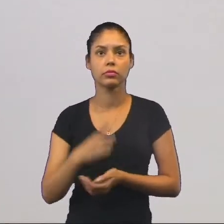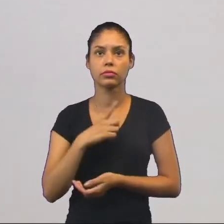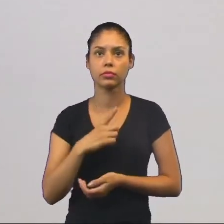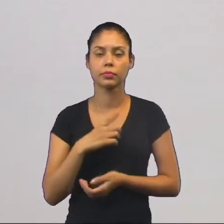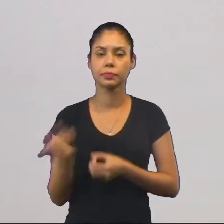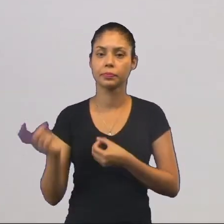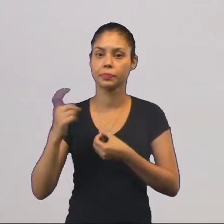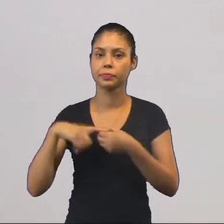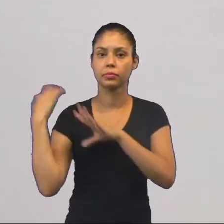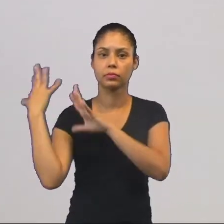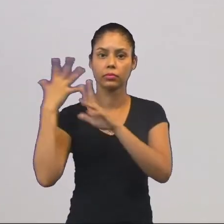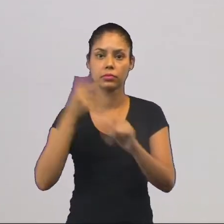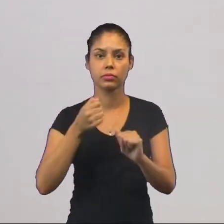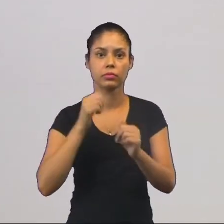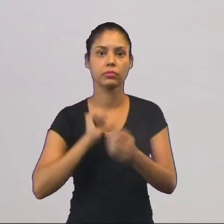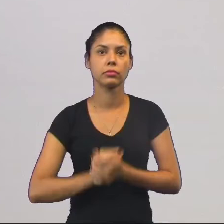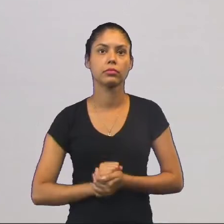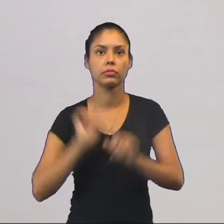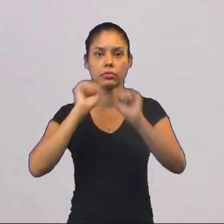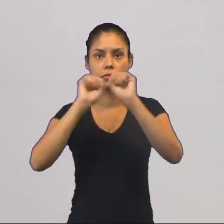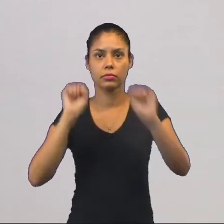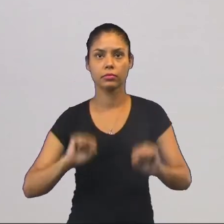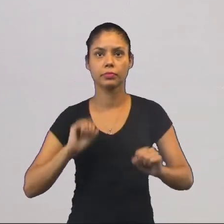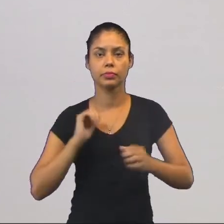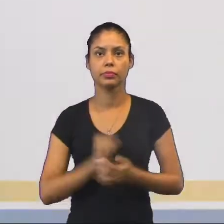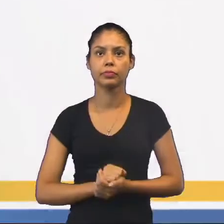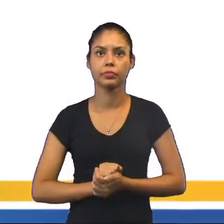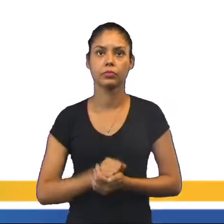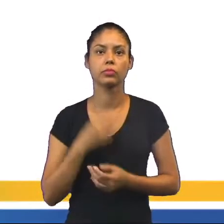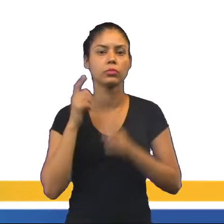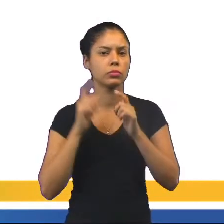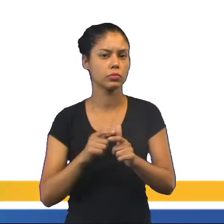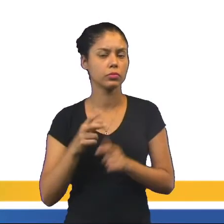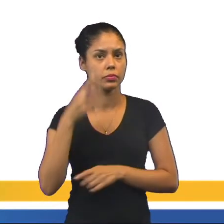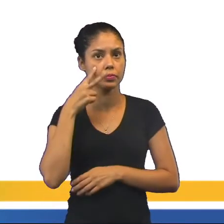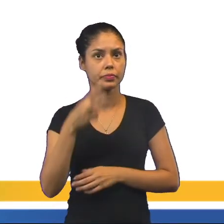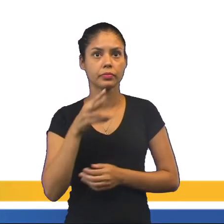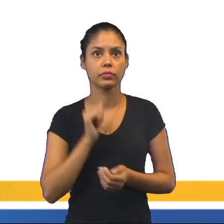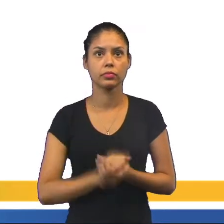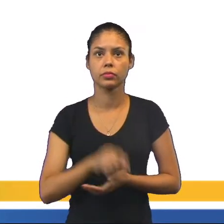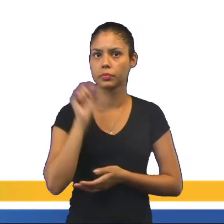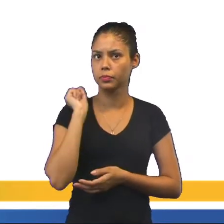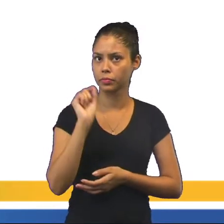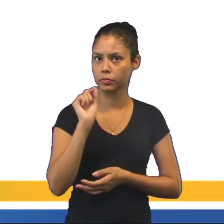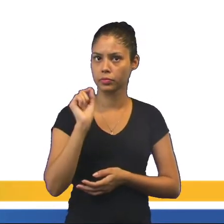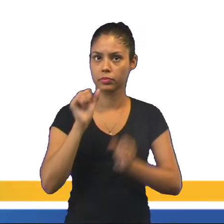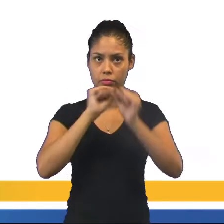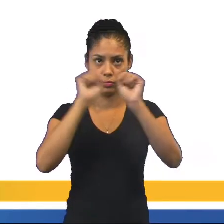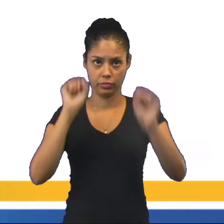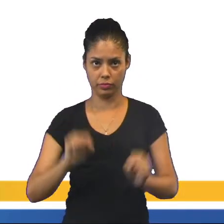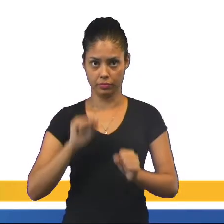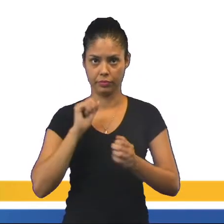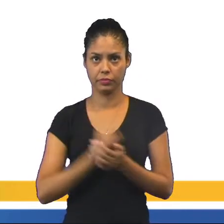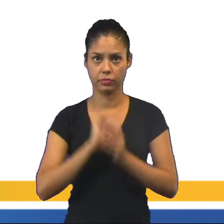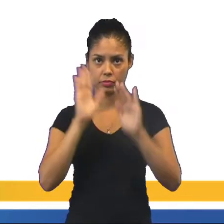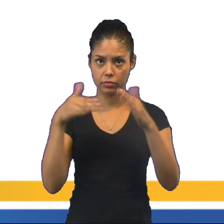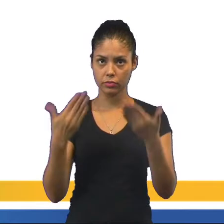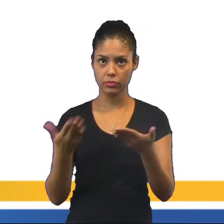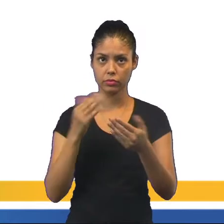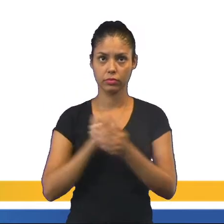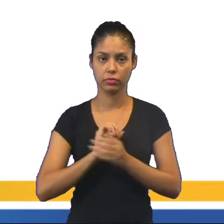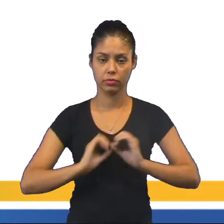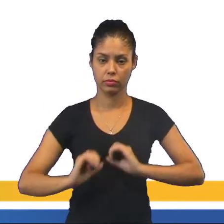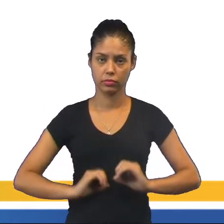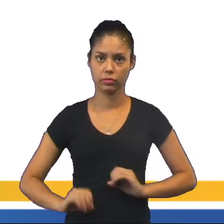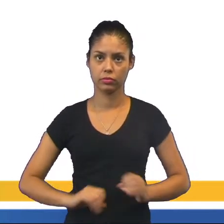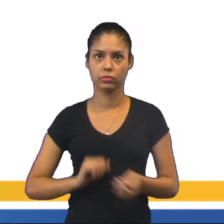uma retomada geral aqui do nosso sistema respiratório, onde a gente vai ver o que é esse sistema, quais são os